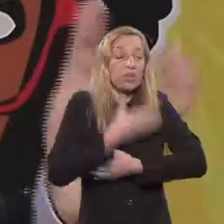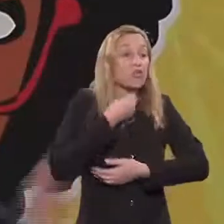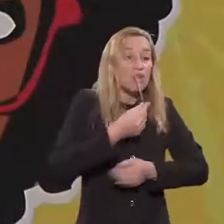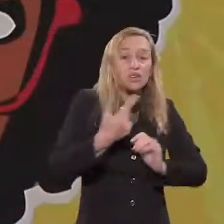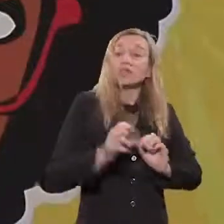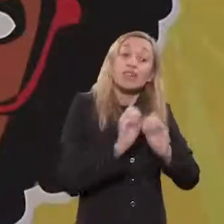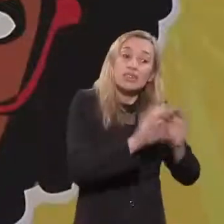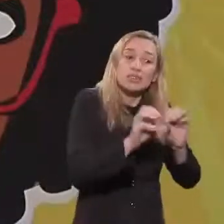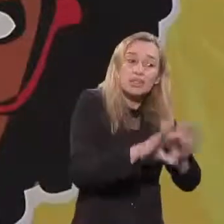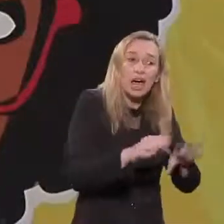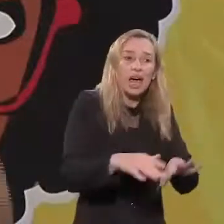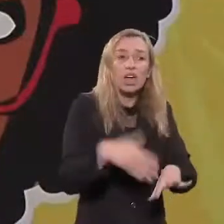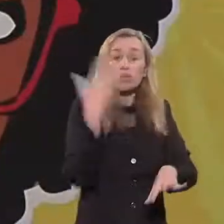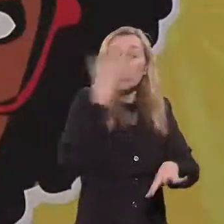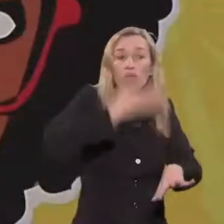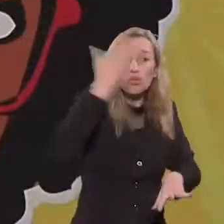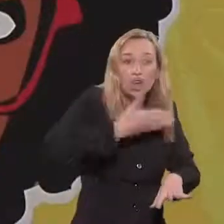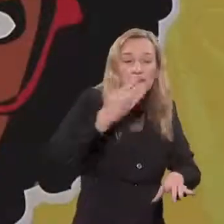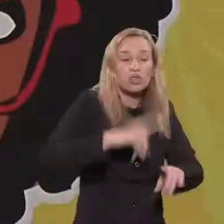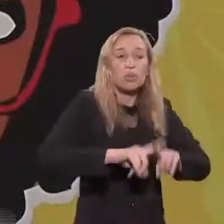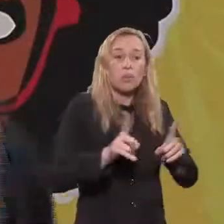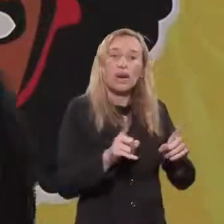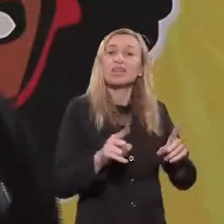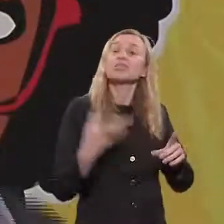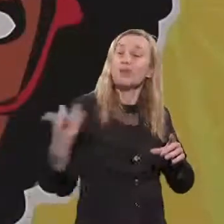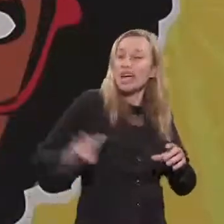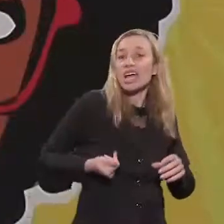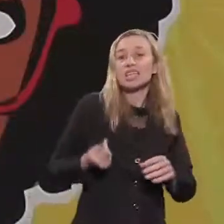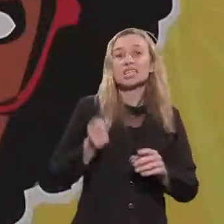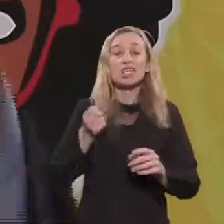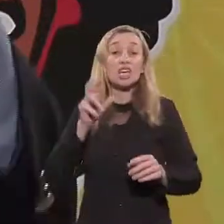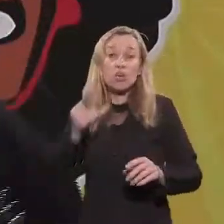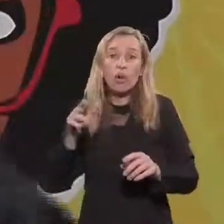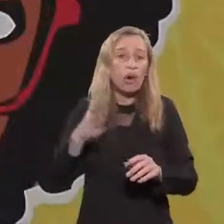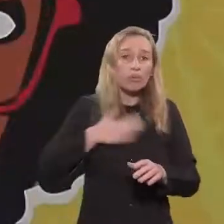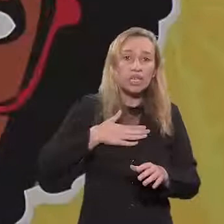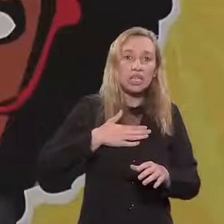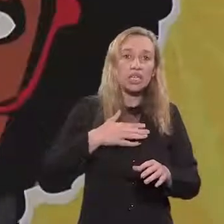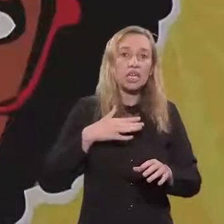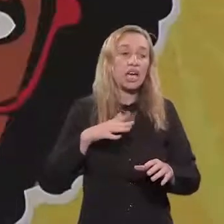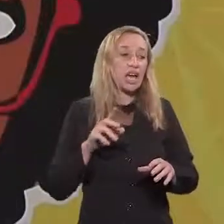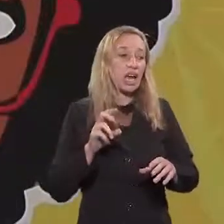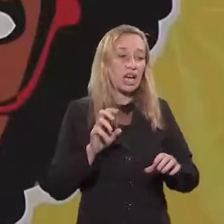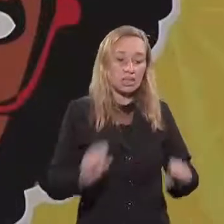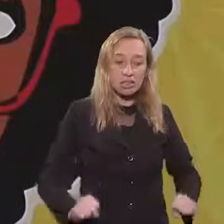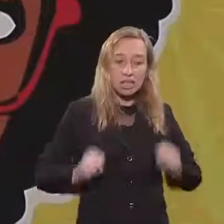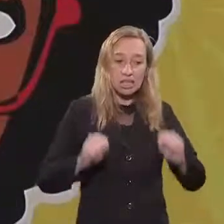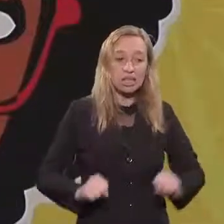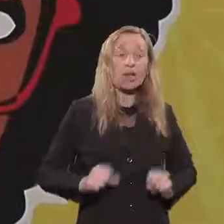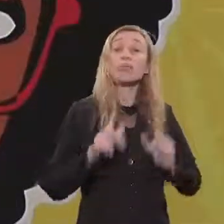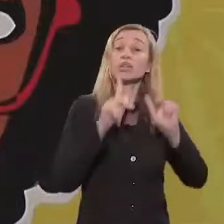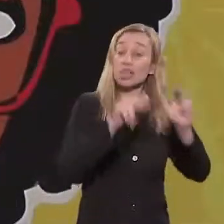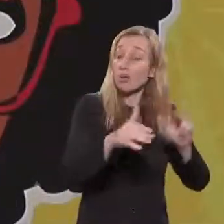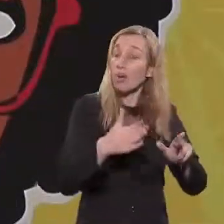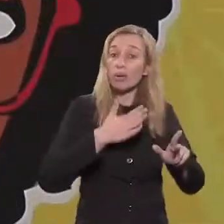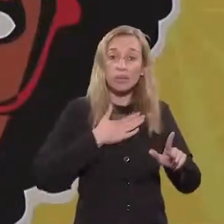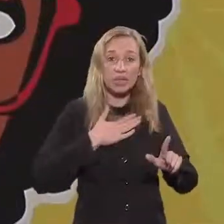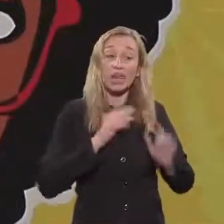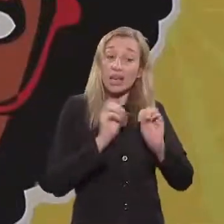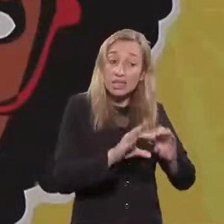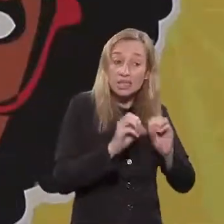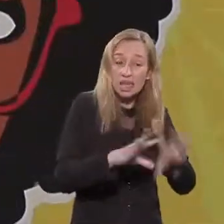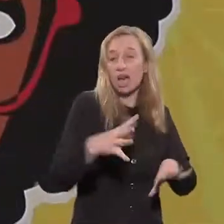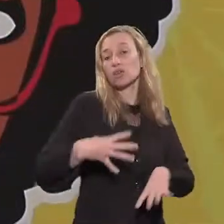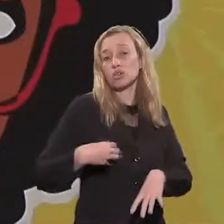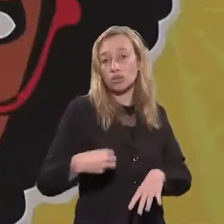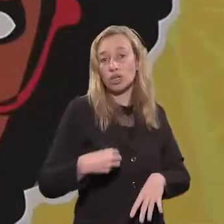uma criança a dizer, peraí, ela não enxerga, mas ela merece tanto quanto eu. Ela não está na cadeira, mas enfim, esse é o grande